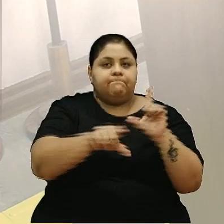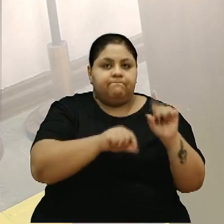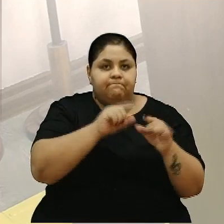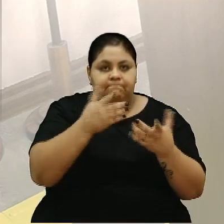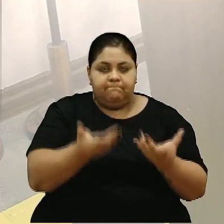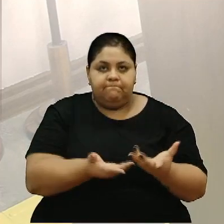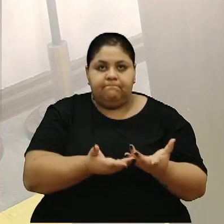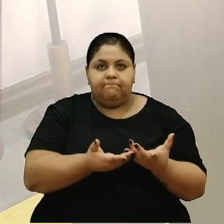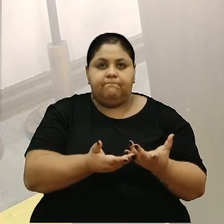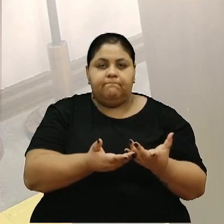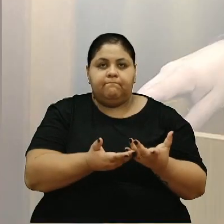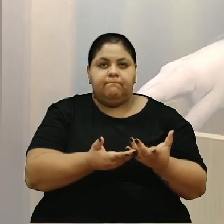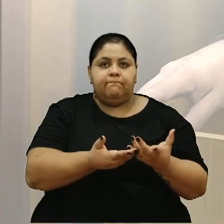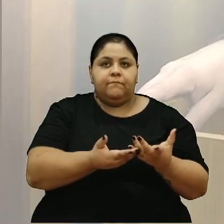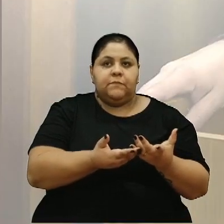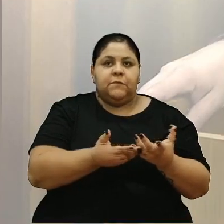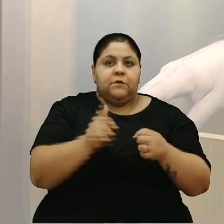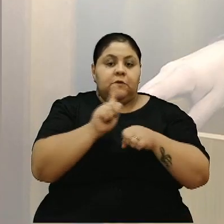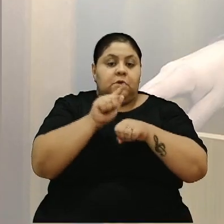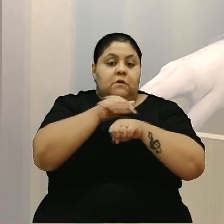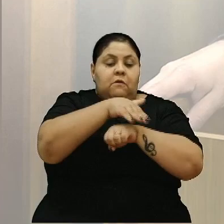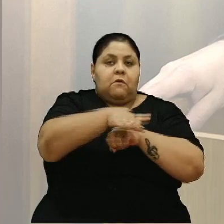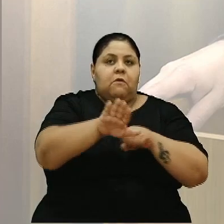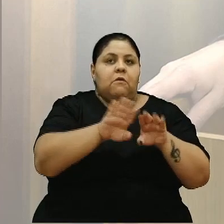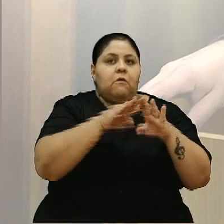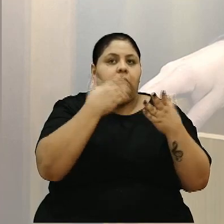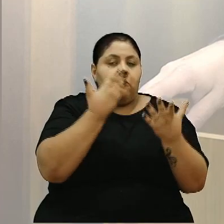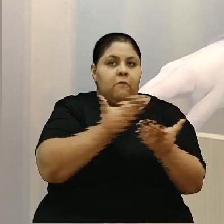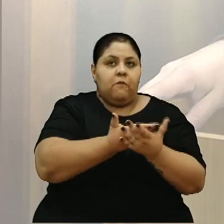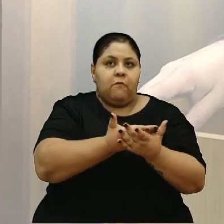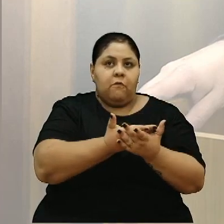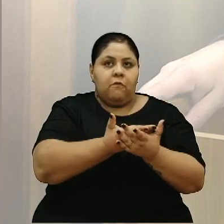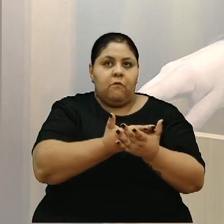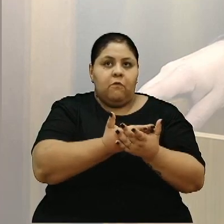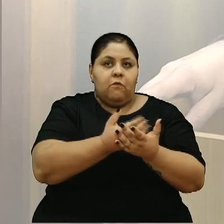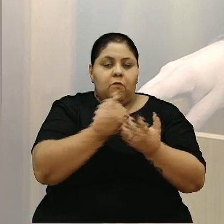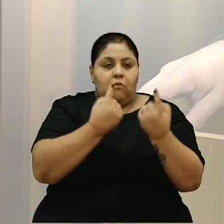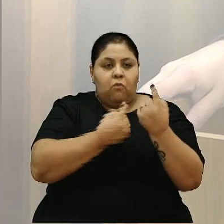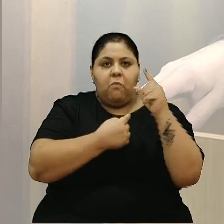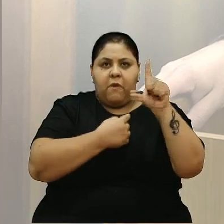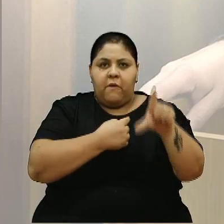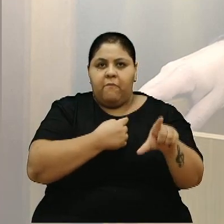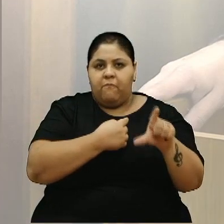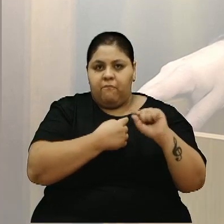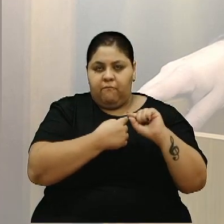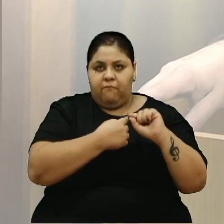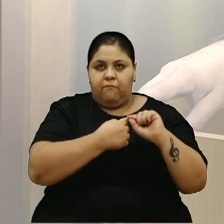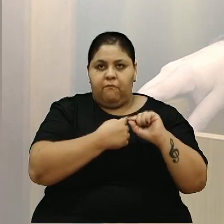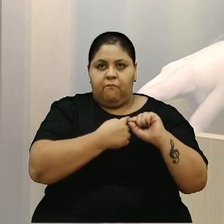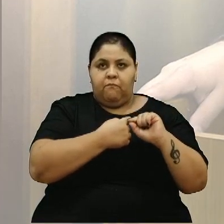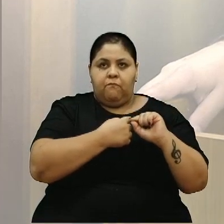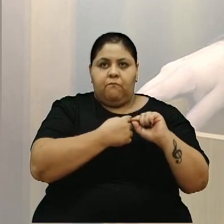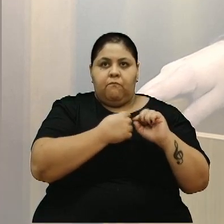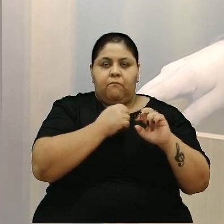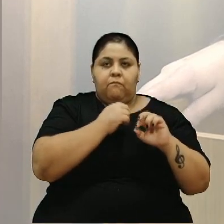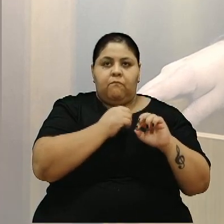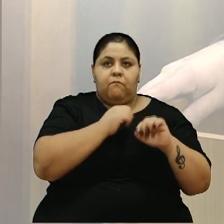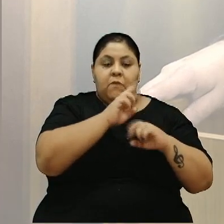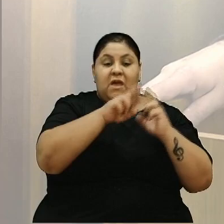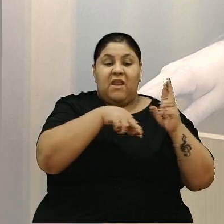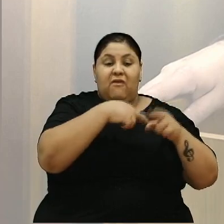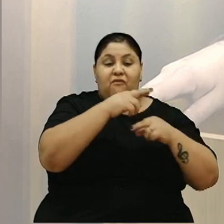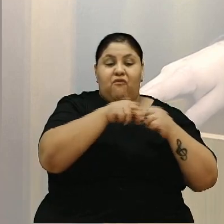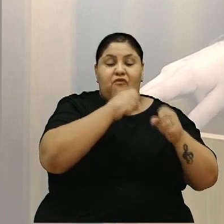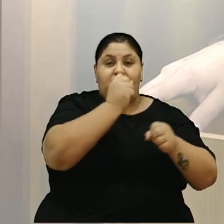na Ensino Médio de Galópolis, uma alternativa, vereador Velocino, seria reformar o Ismael Chaves